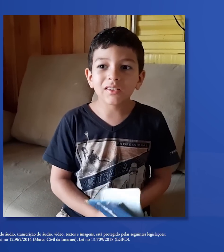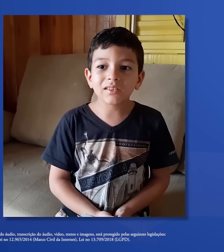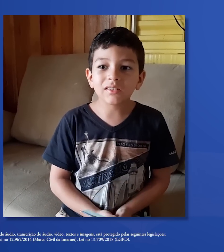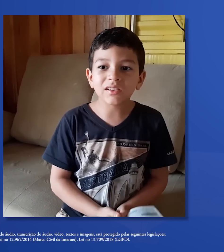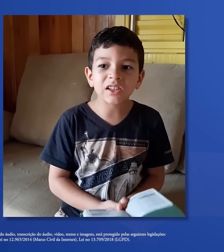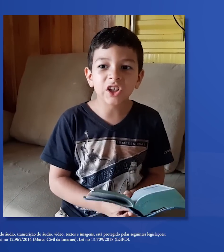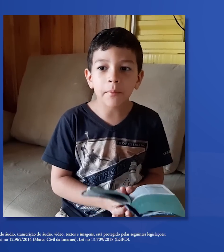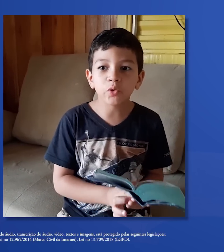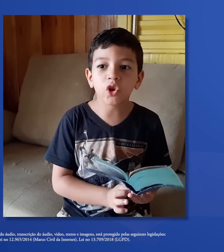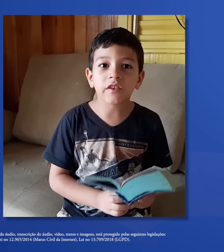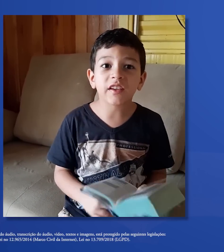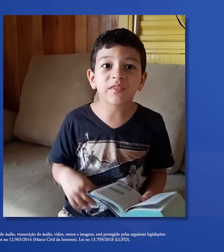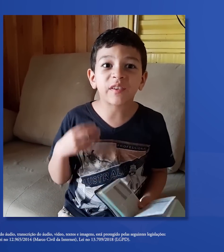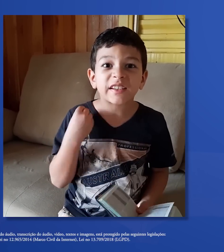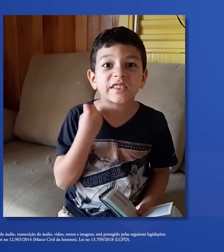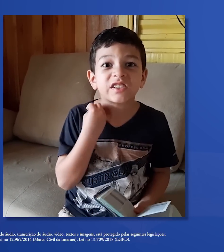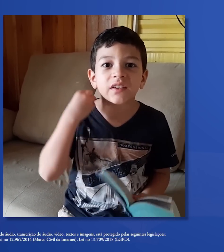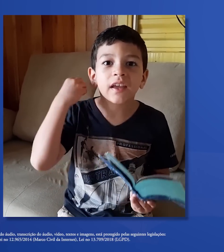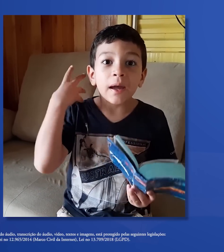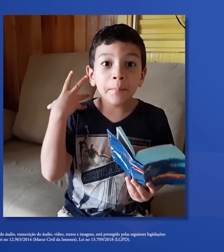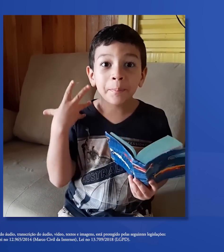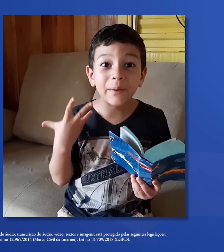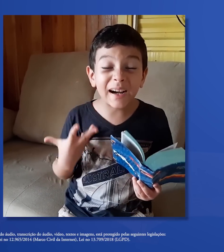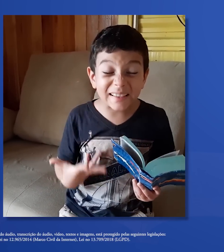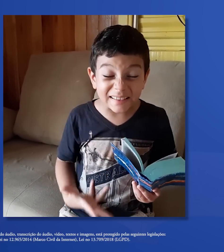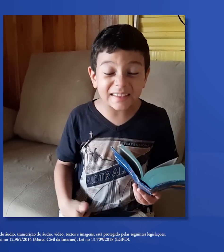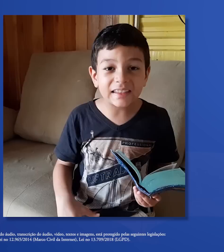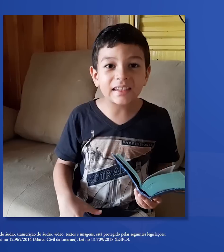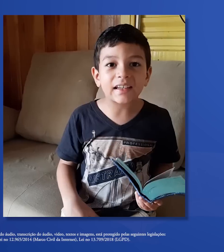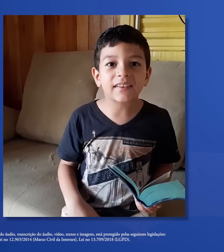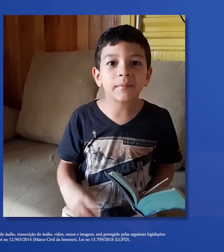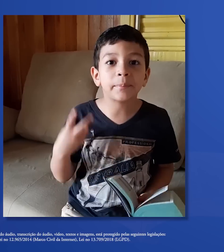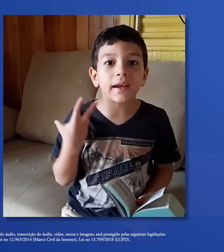se nós deixarmos nossas vestes